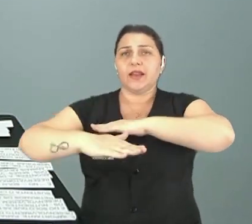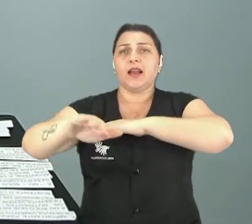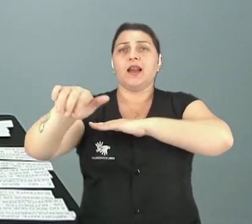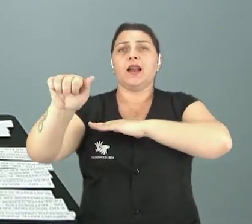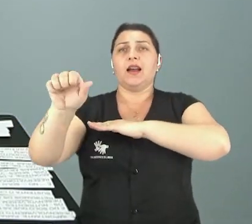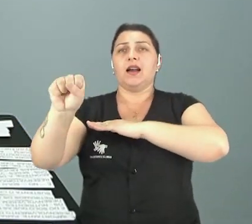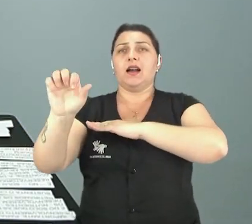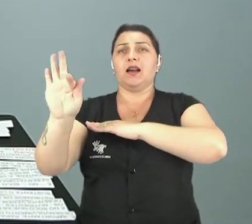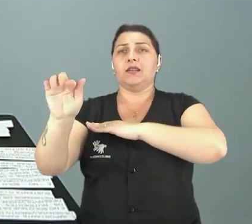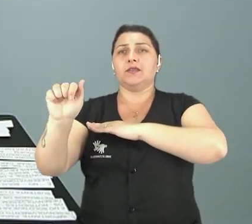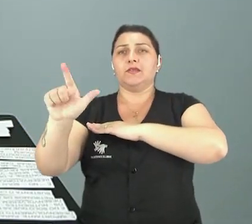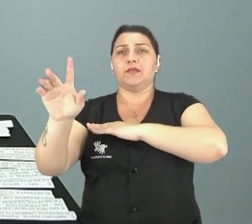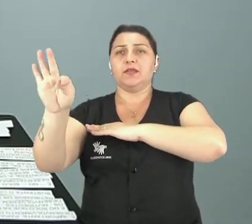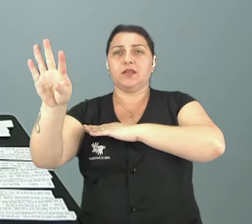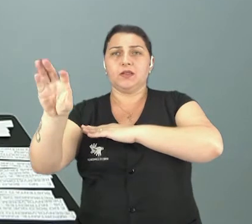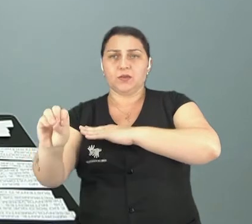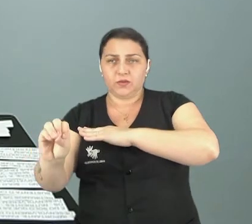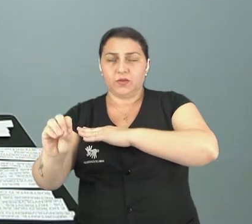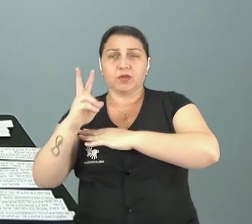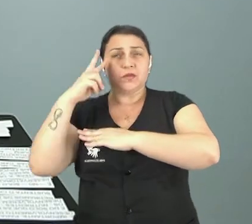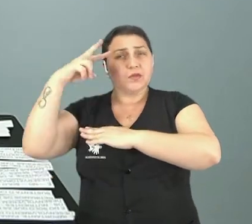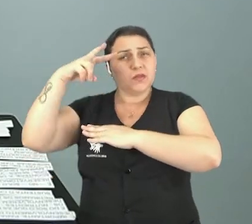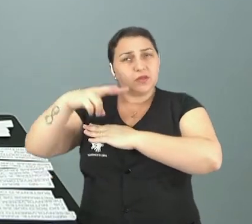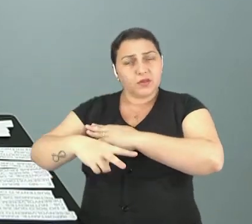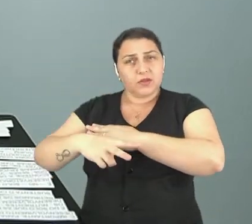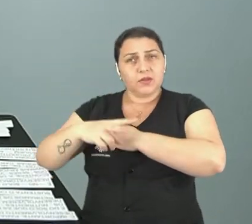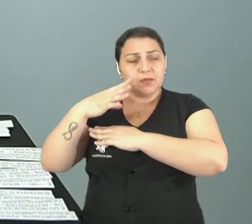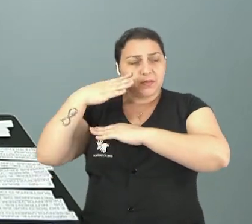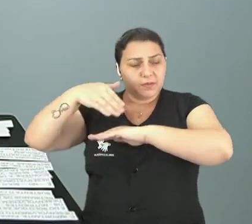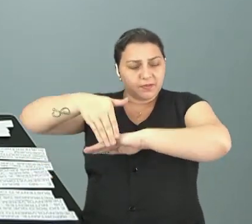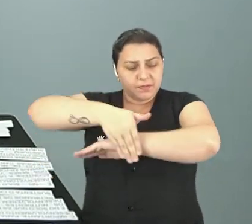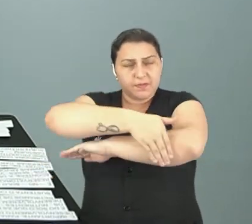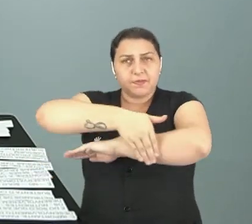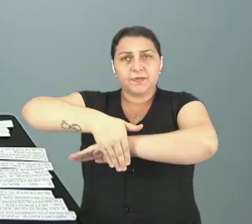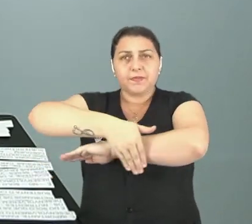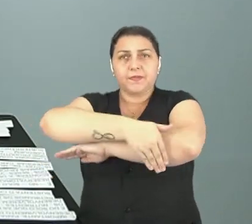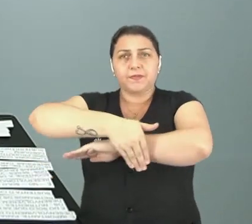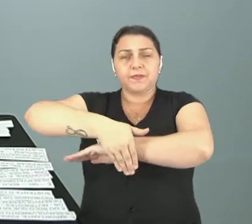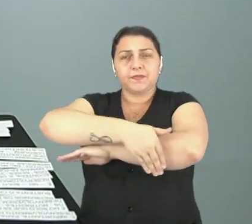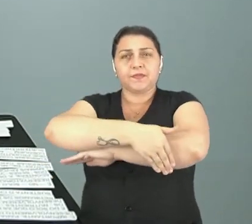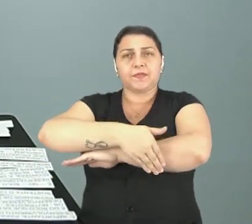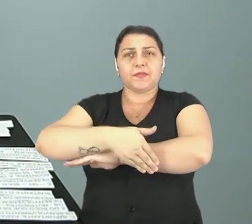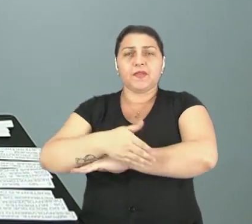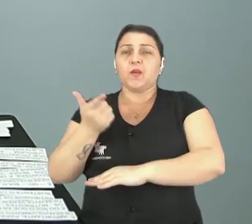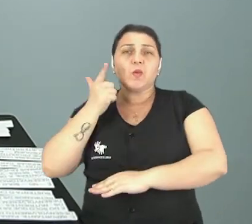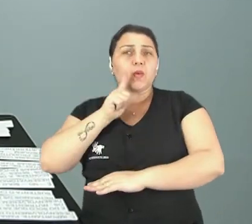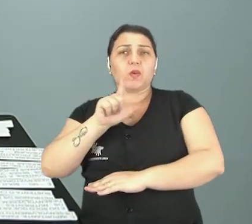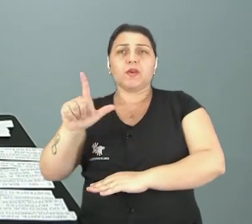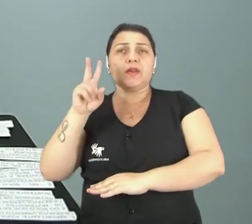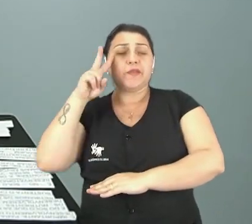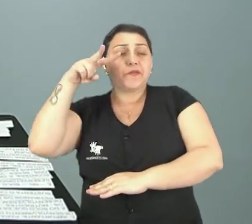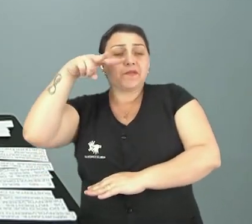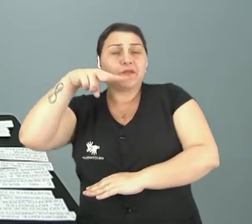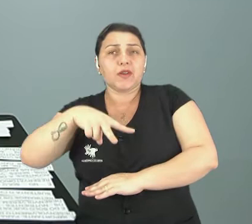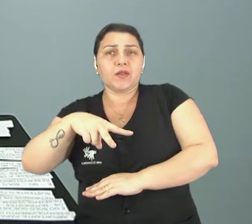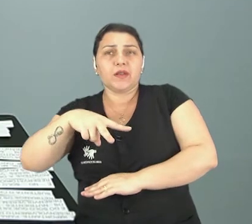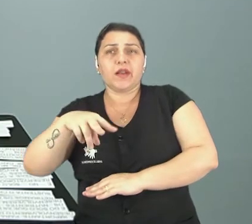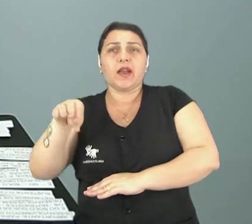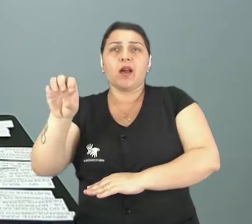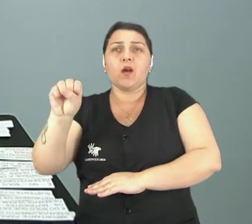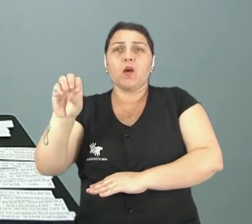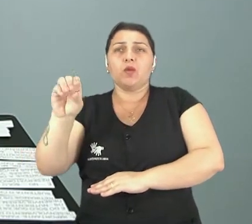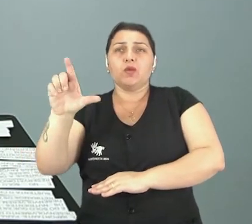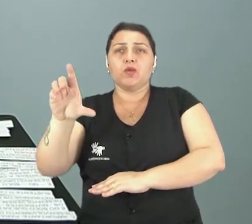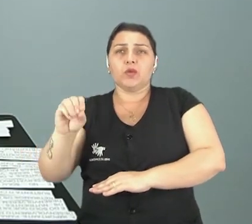asfalto. Muito bem. Então, a gente olhando para a rua que está asfaltada, nós não conseguimos visualizar o solo,